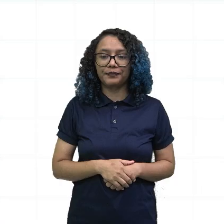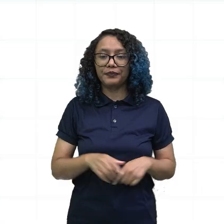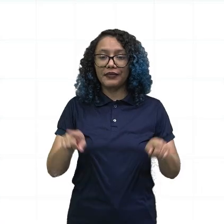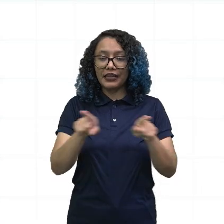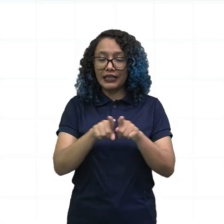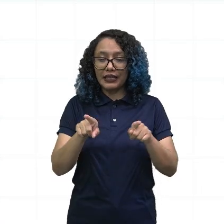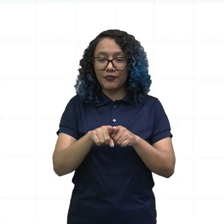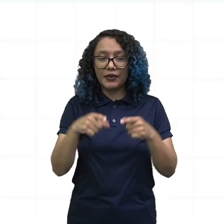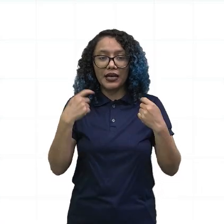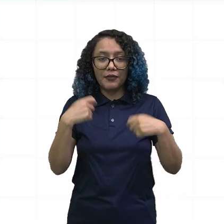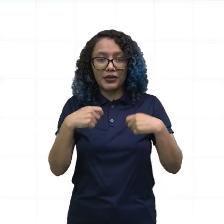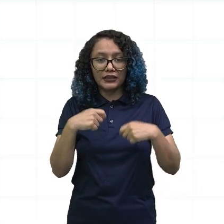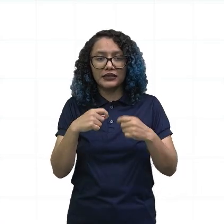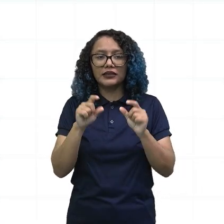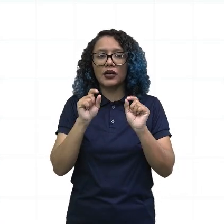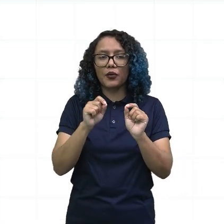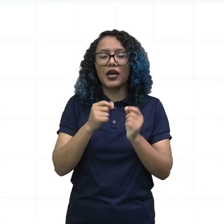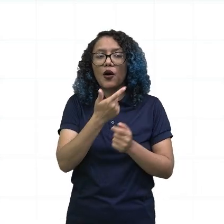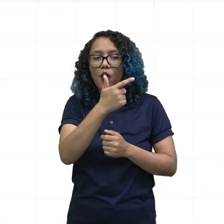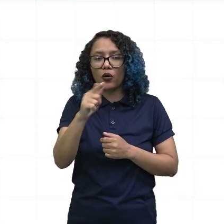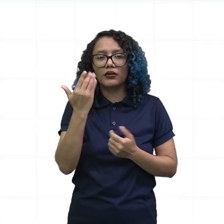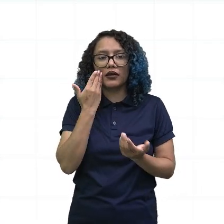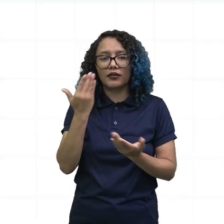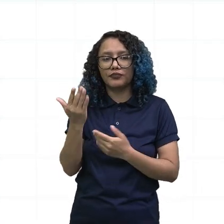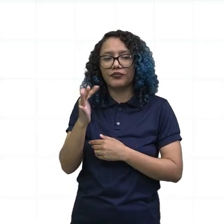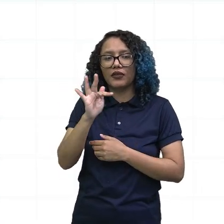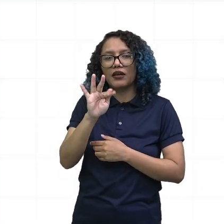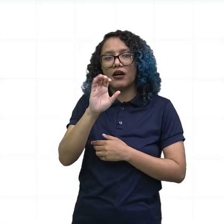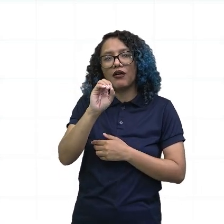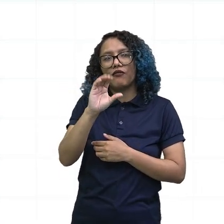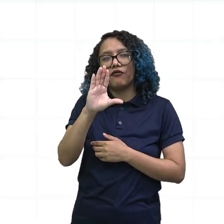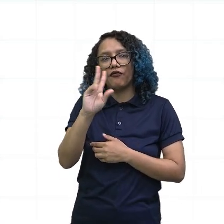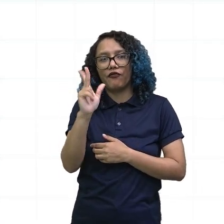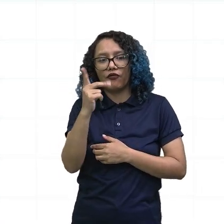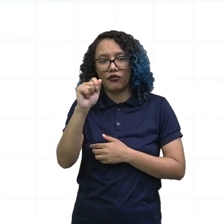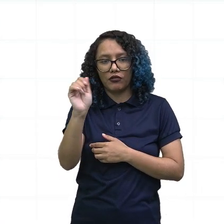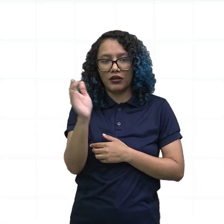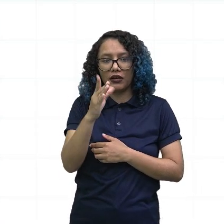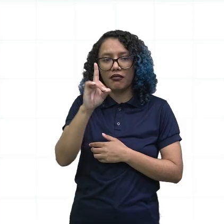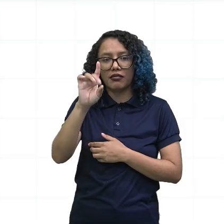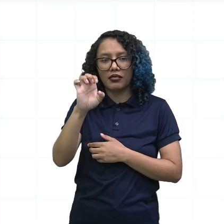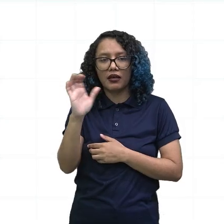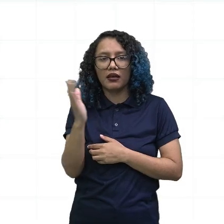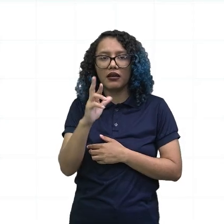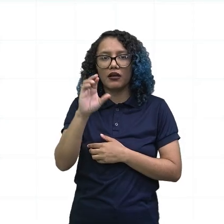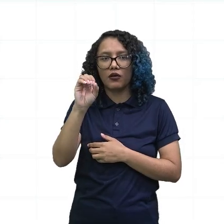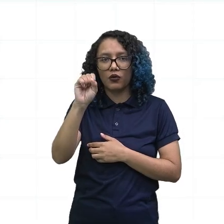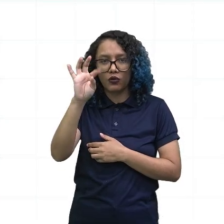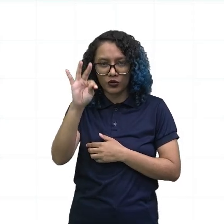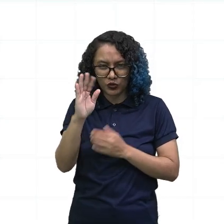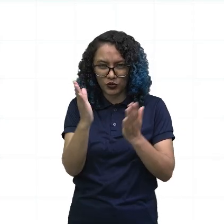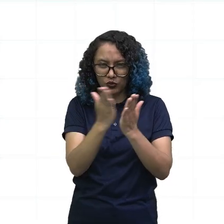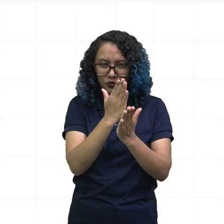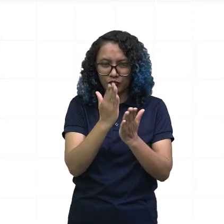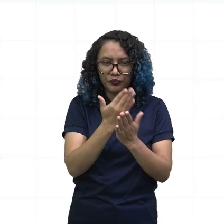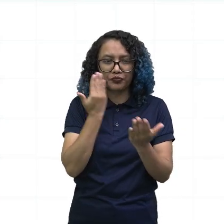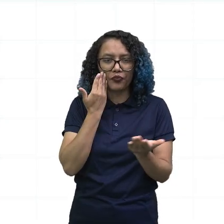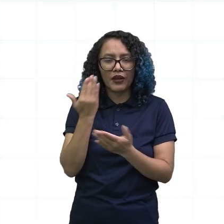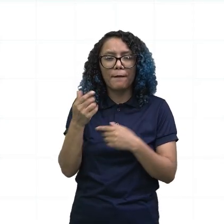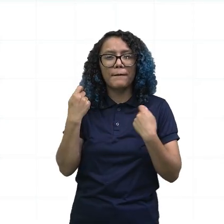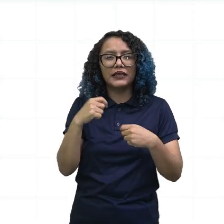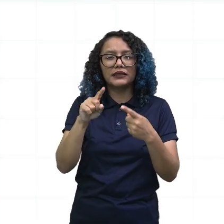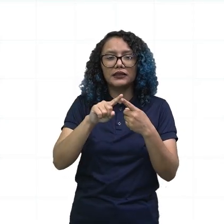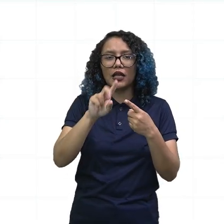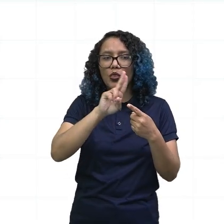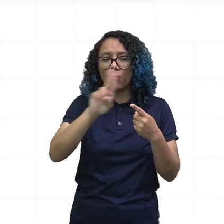gente tem a folha de rosto, que é a estrutura seguinte. O que é que vai ter nessa folha de rosto? Gente, o nome, a série